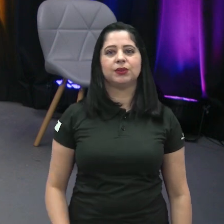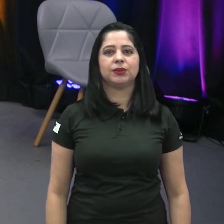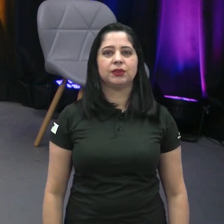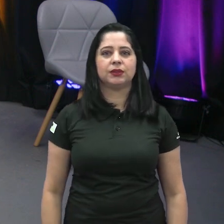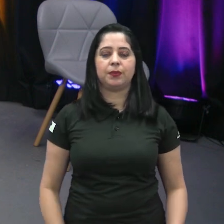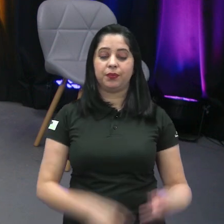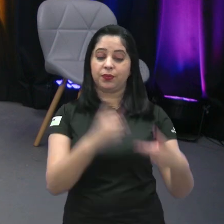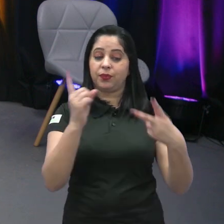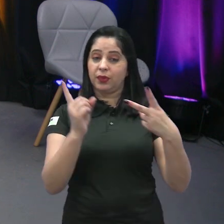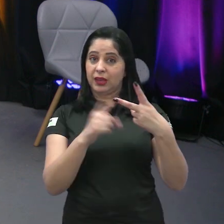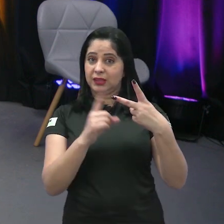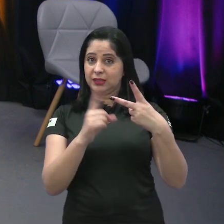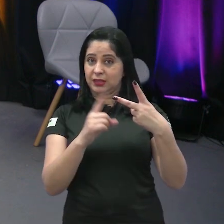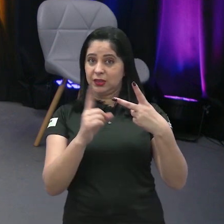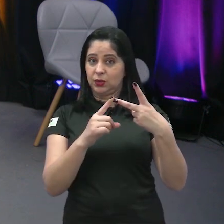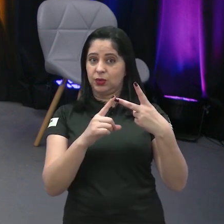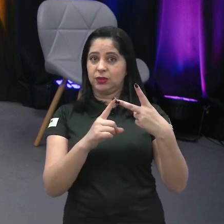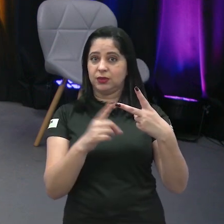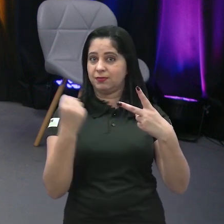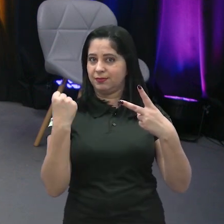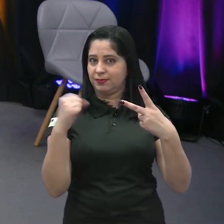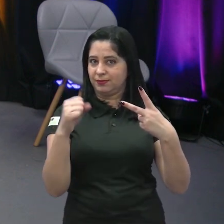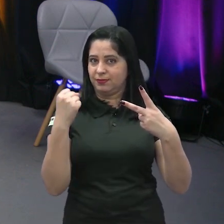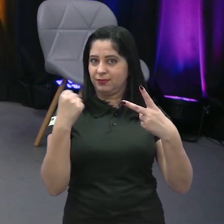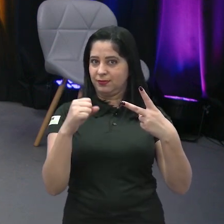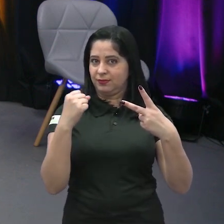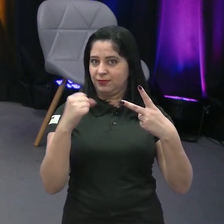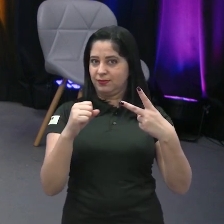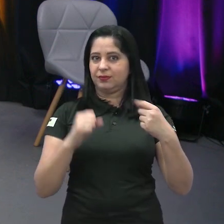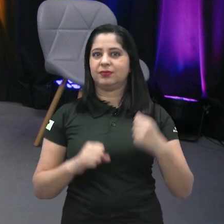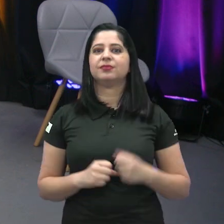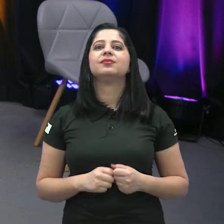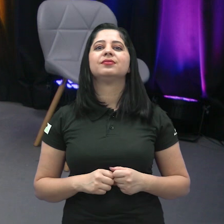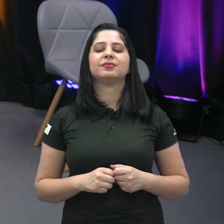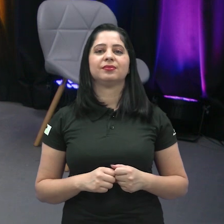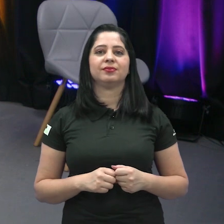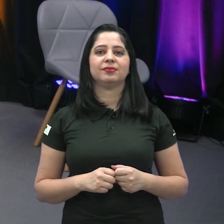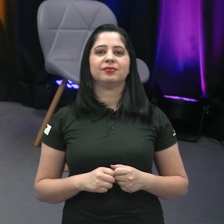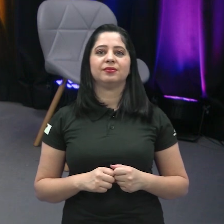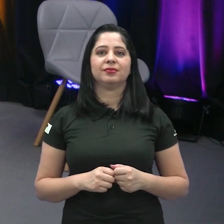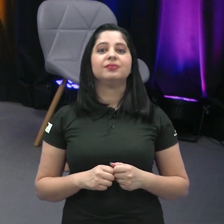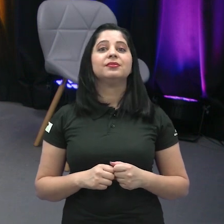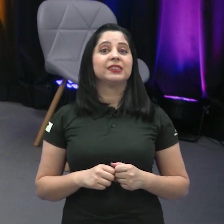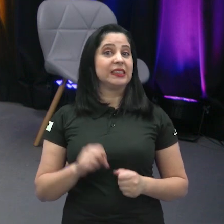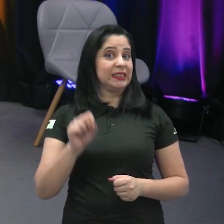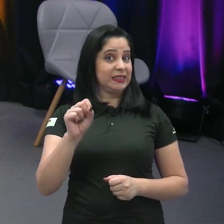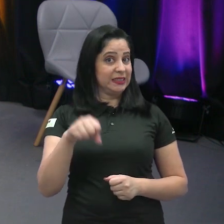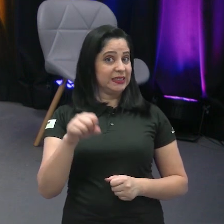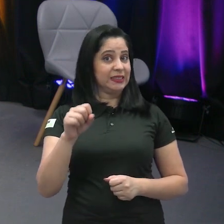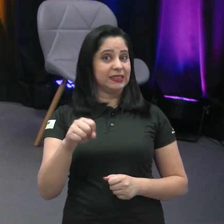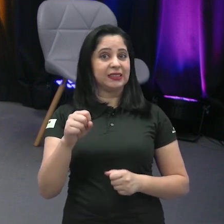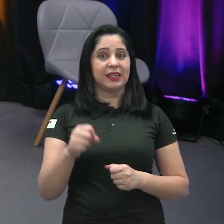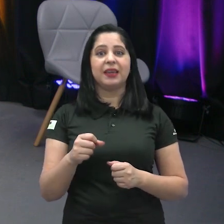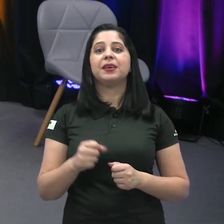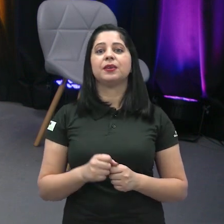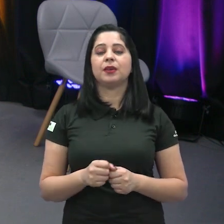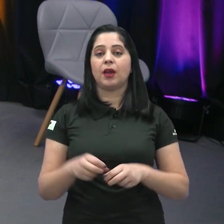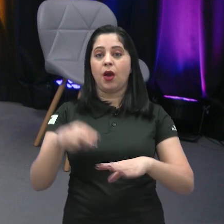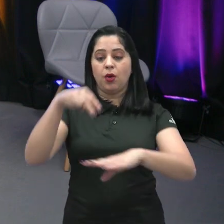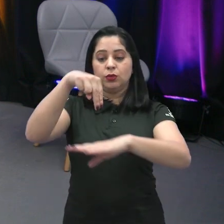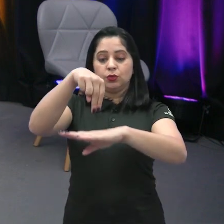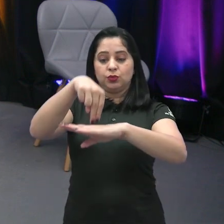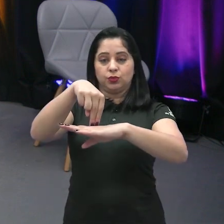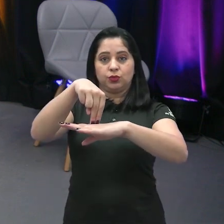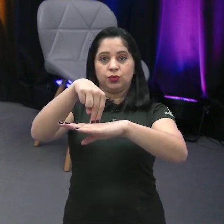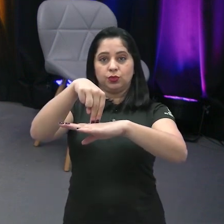segundos. Segundo exercício, nós vamos fazer o tão bom e velho polichinelo, tá? Que é o